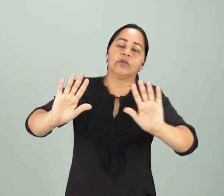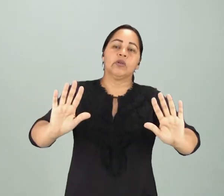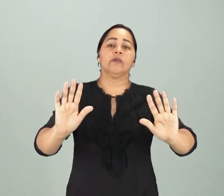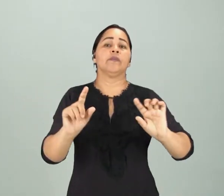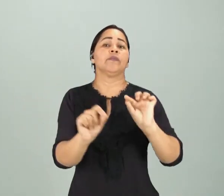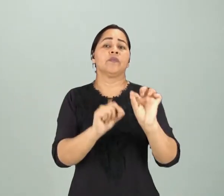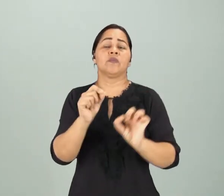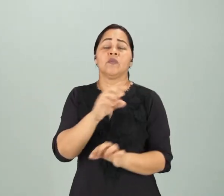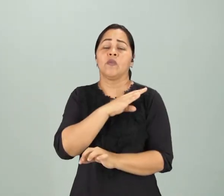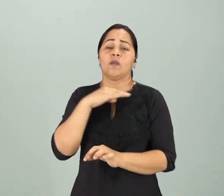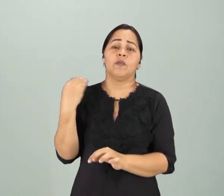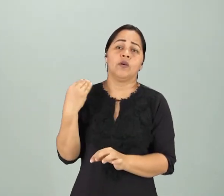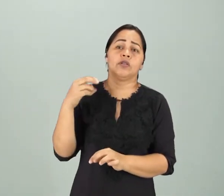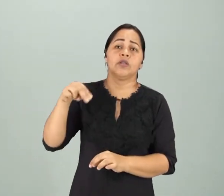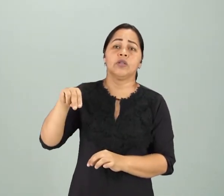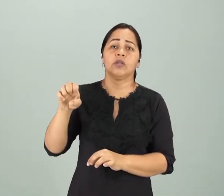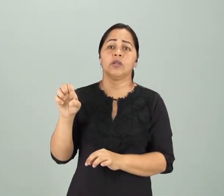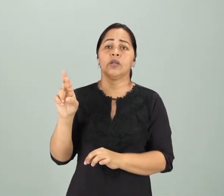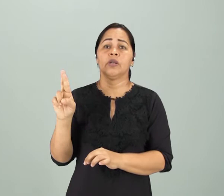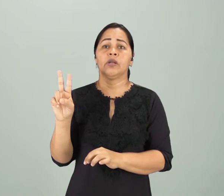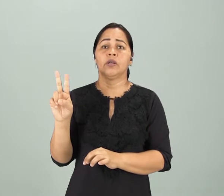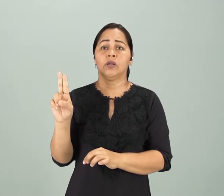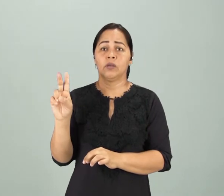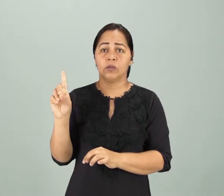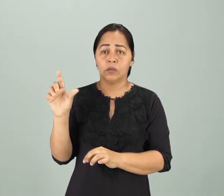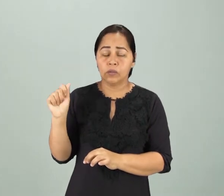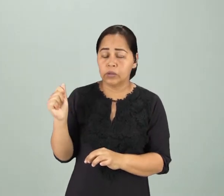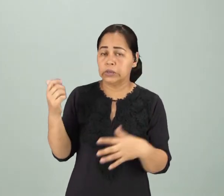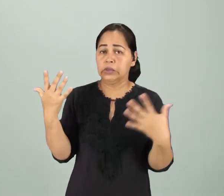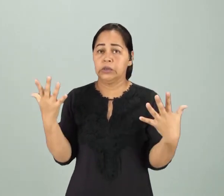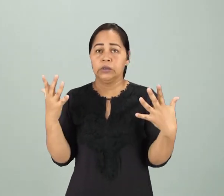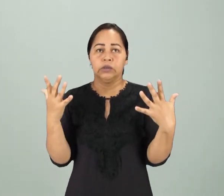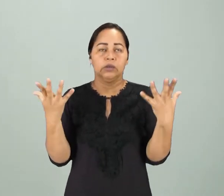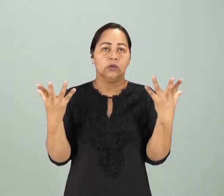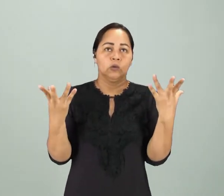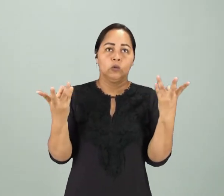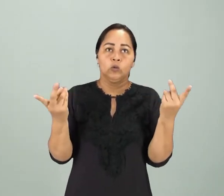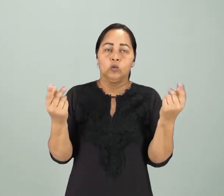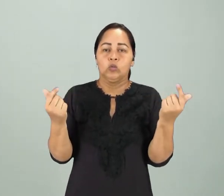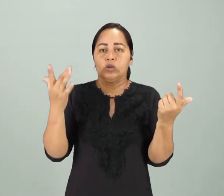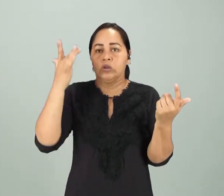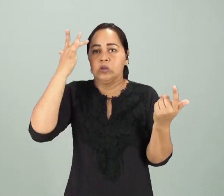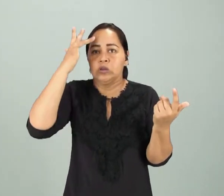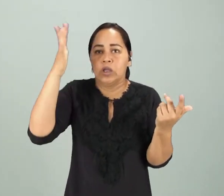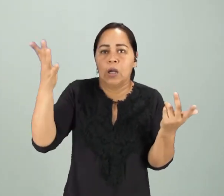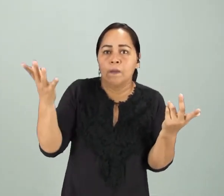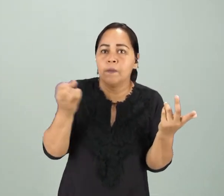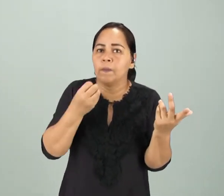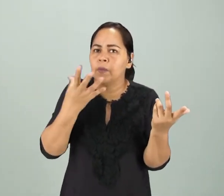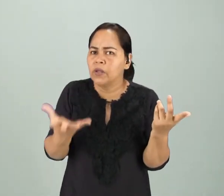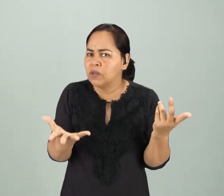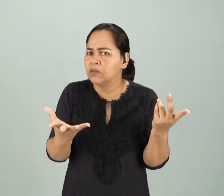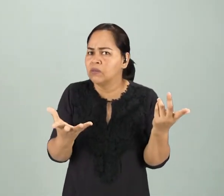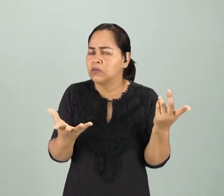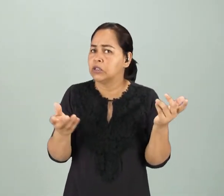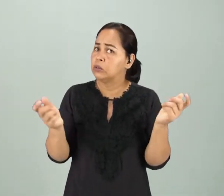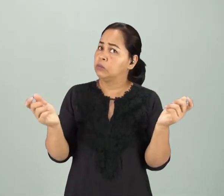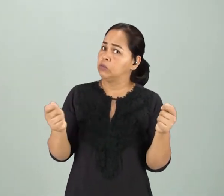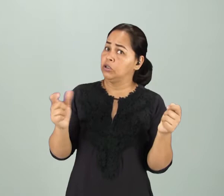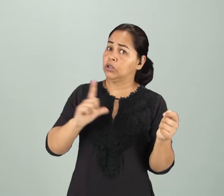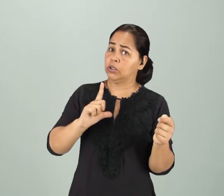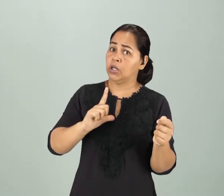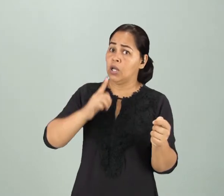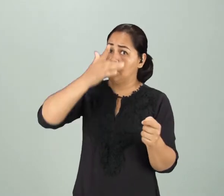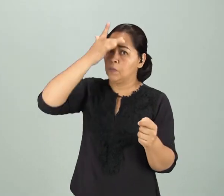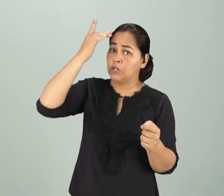Neruda, uma grande cortina de mistérios, né? Inclusive dizem que Neruda pode ter sido